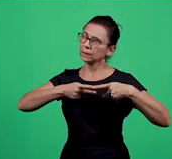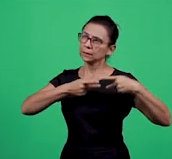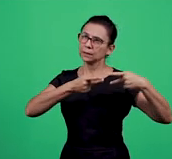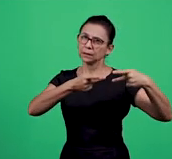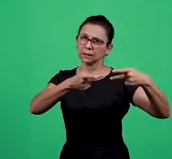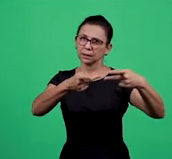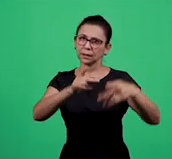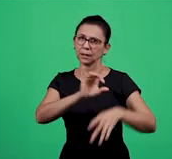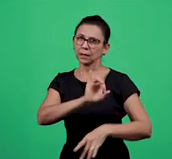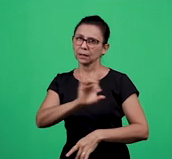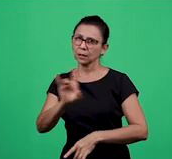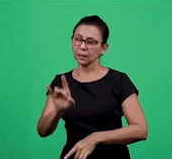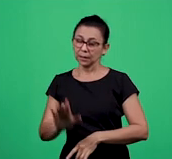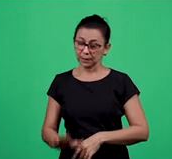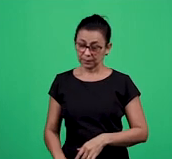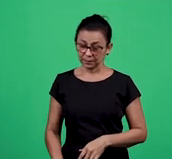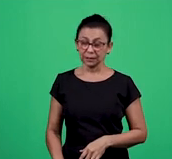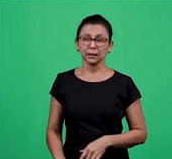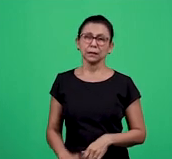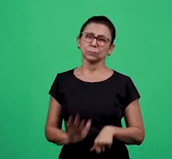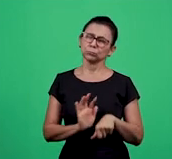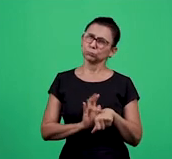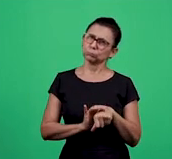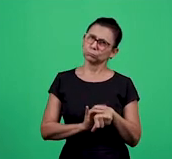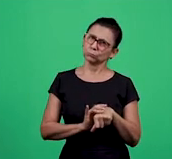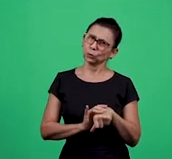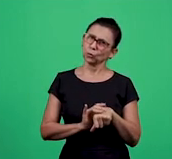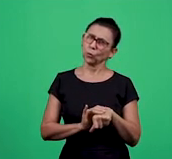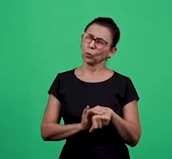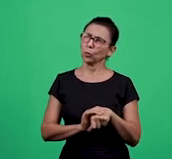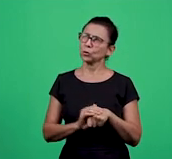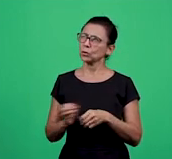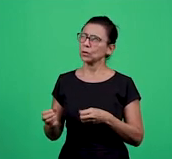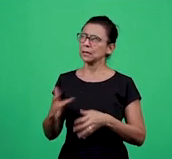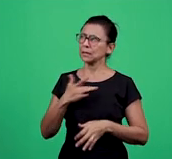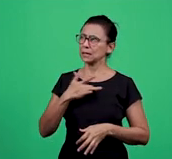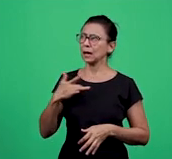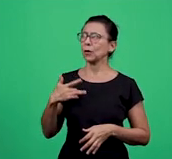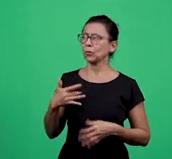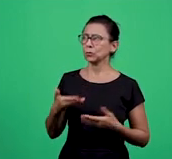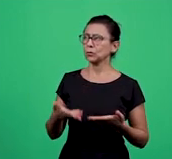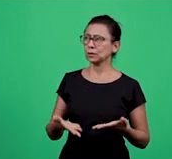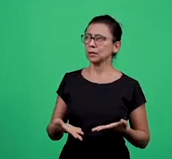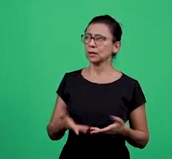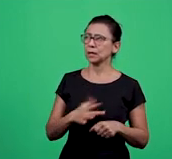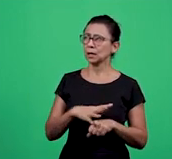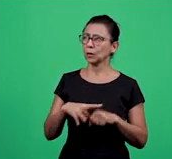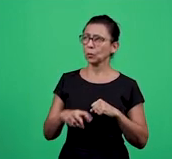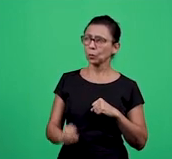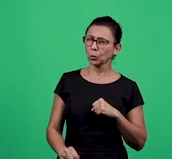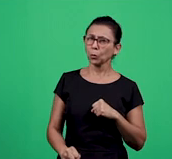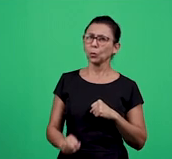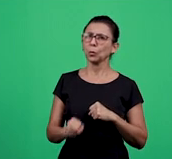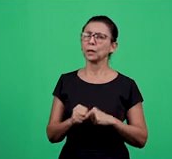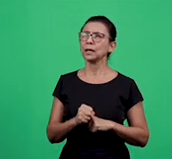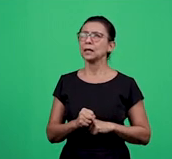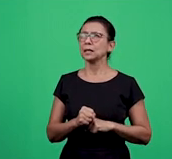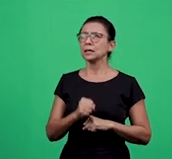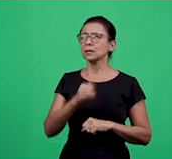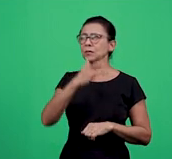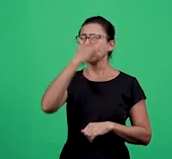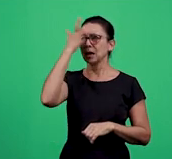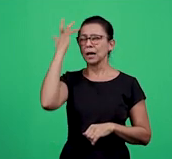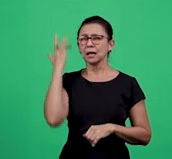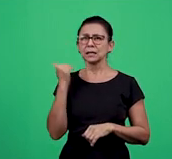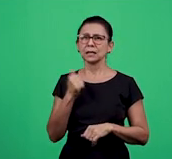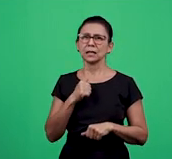nosso coração. Aquelas crianças, Senhor Deus, que estão doentes, que o Senhor venha estar dando saúde. Livra, Senhor Deus, as crianças de se